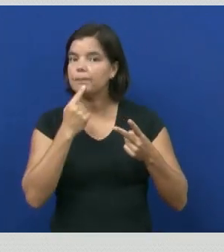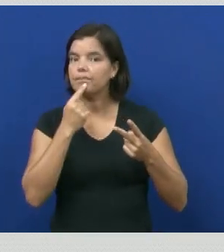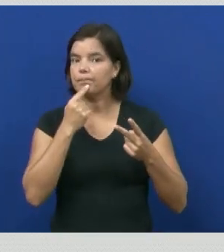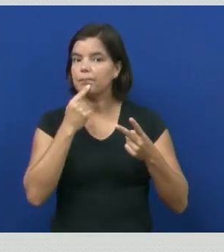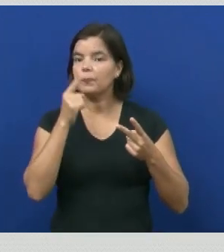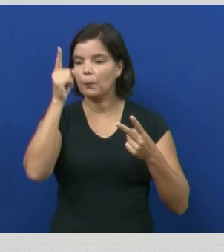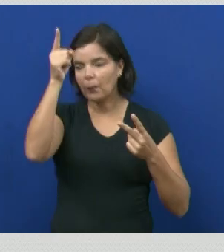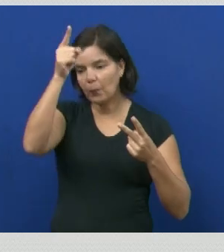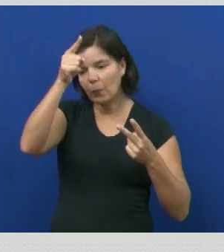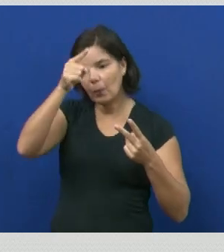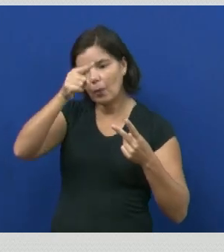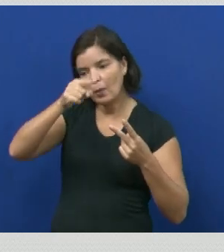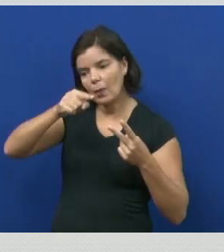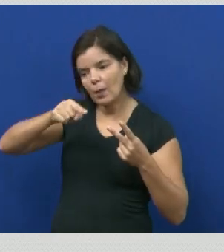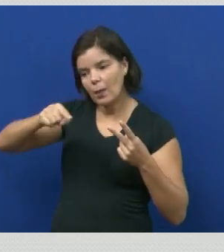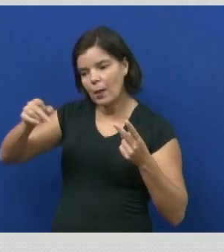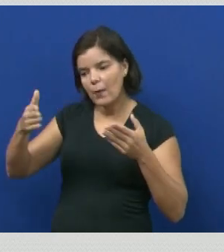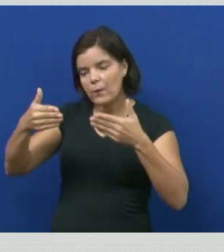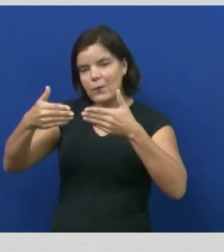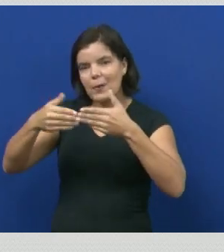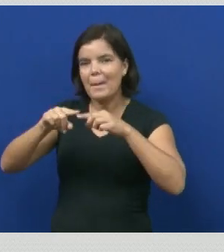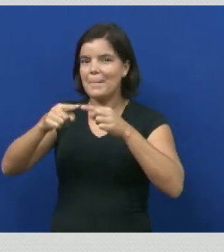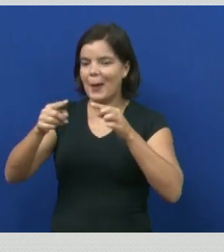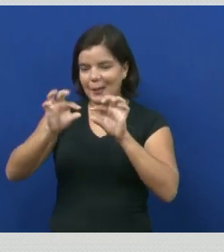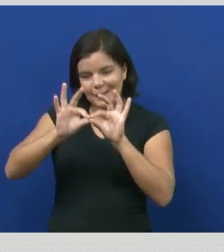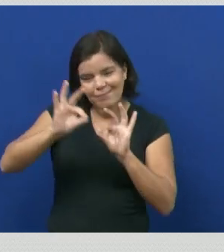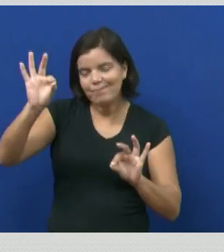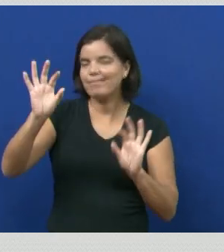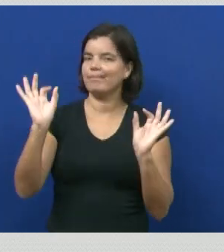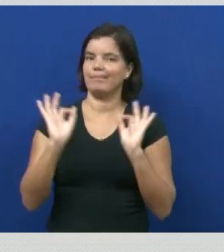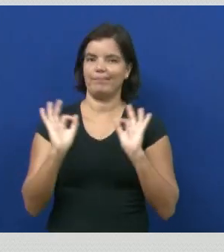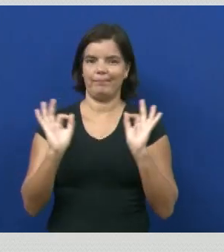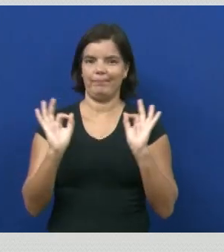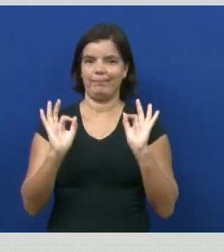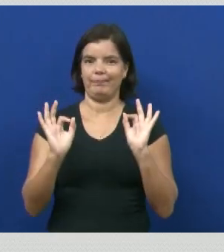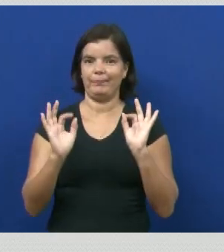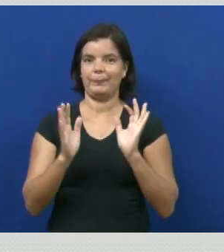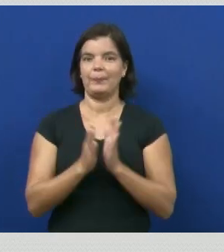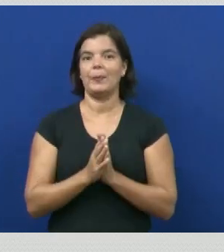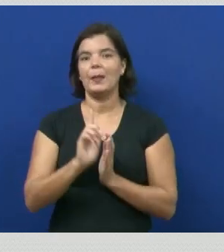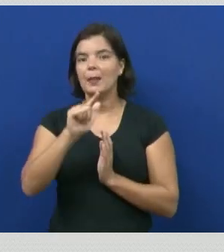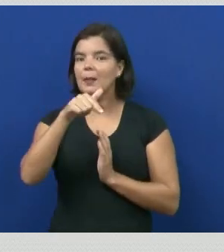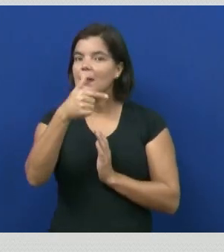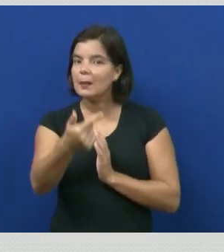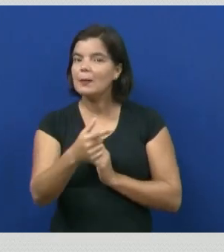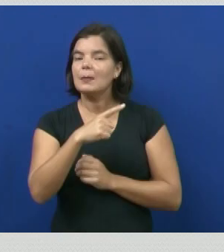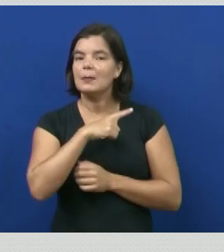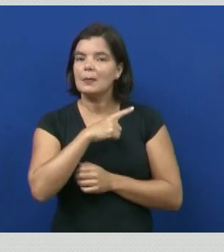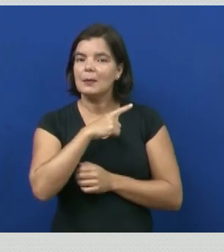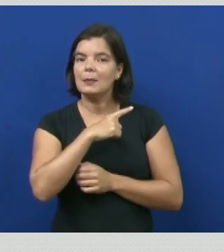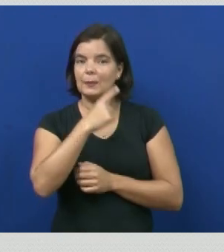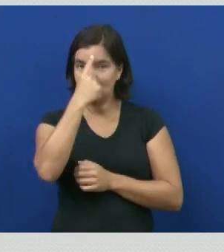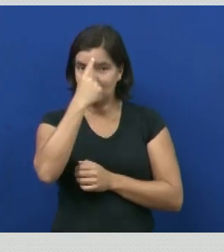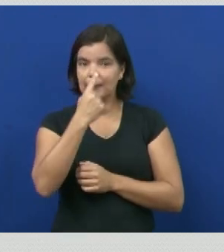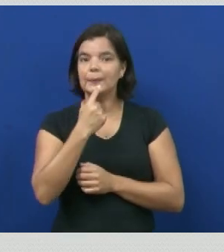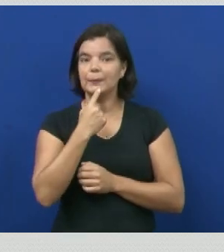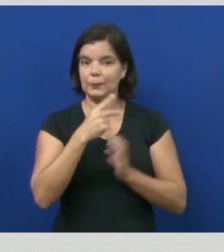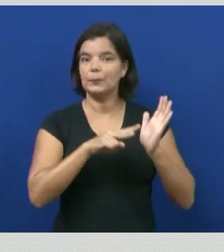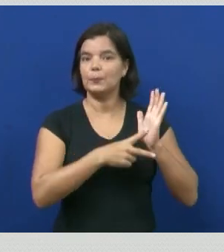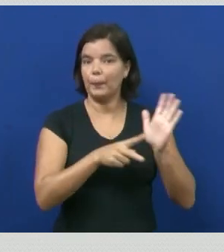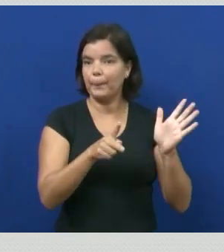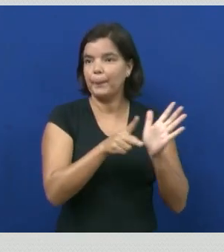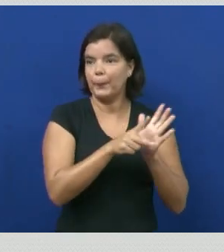é uma figura que é fechada, mas que não é reta. A seguir, vemos agora as figuras